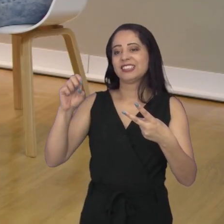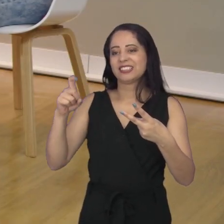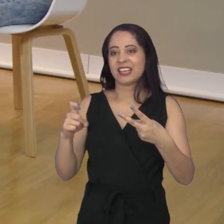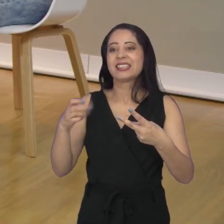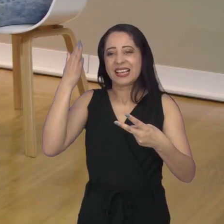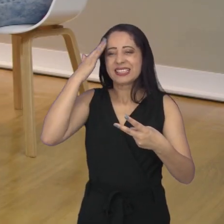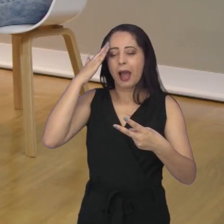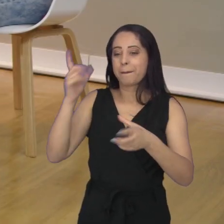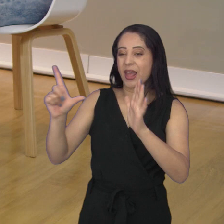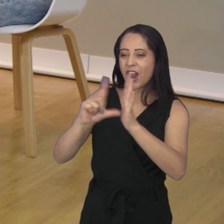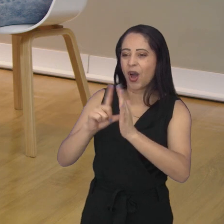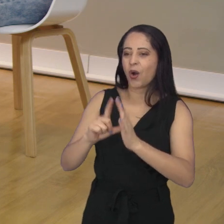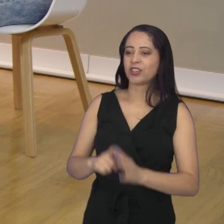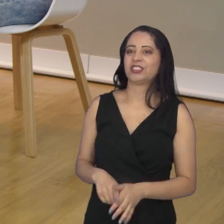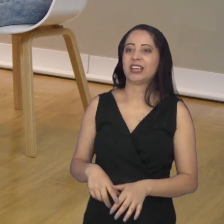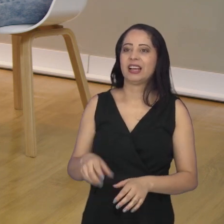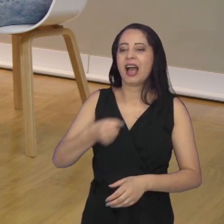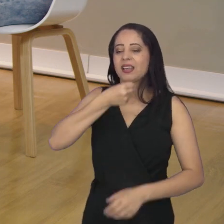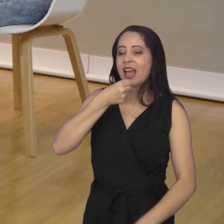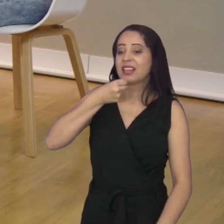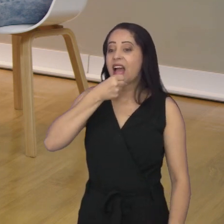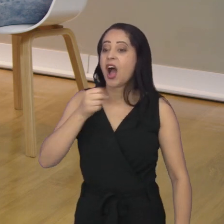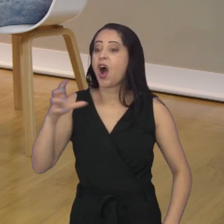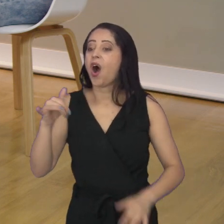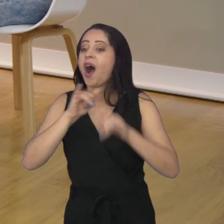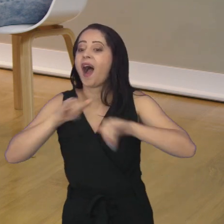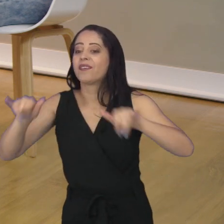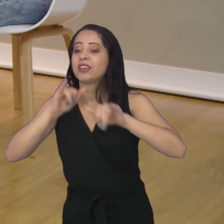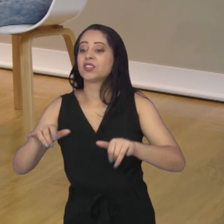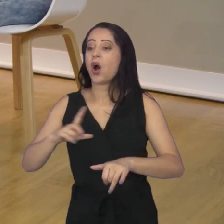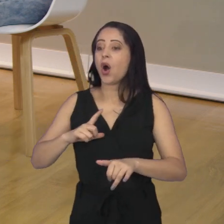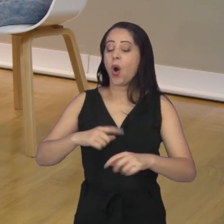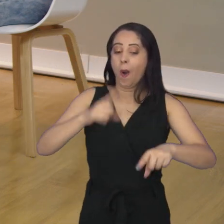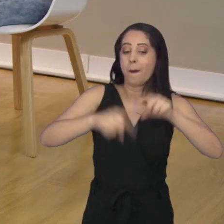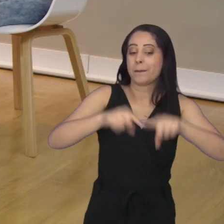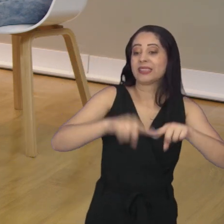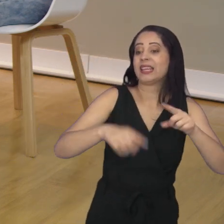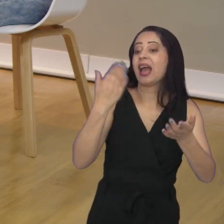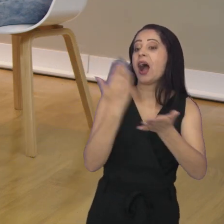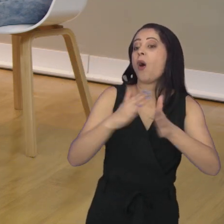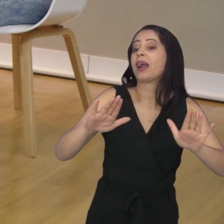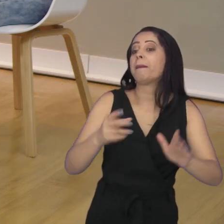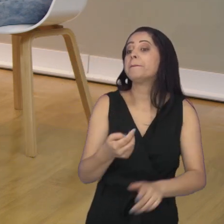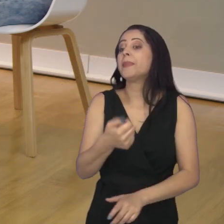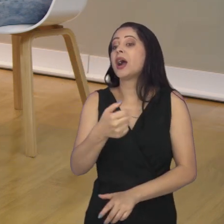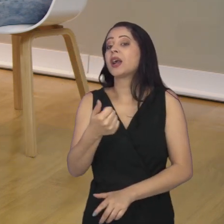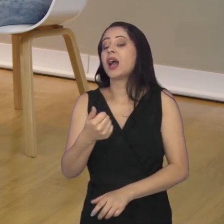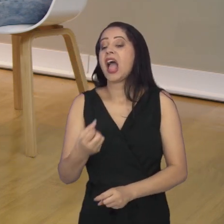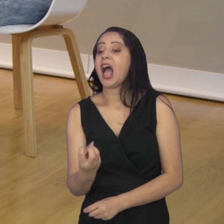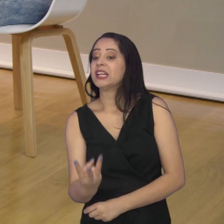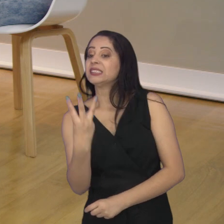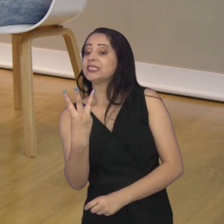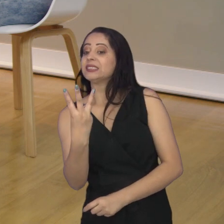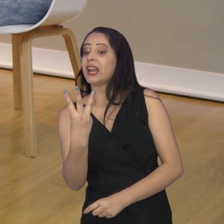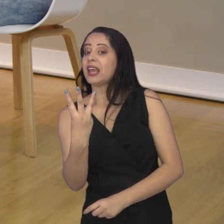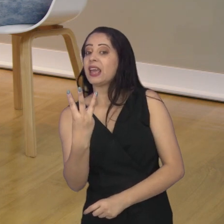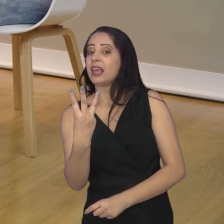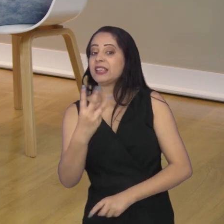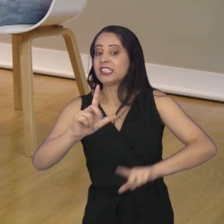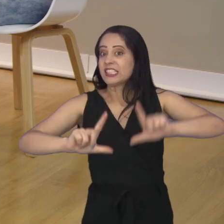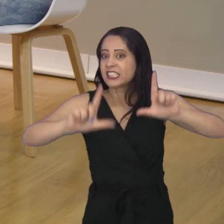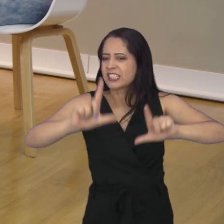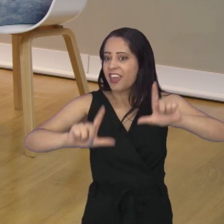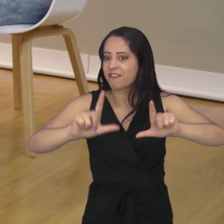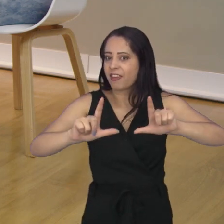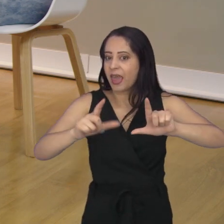aquela coisa que a gente utiliza. Exatamente. Das lojas de departamento aí. Gente, então, só tem